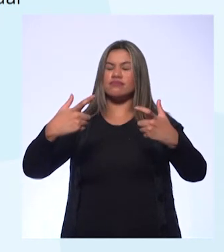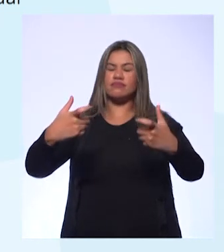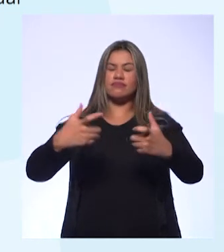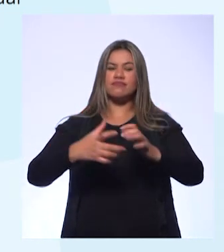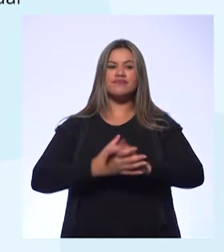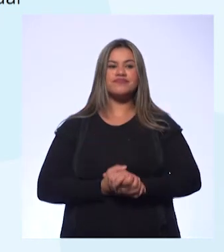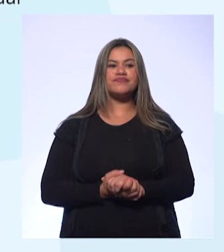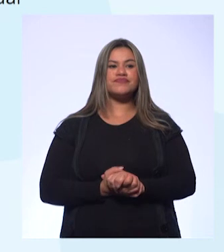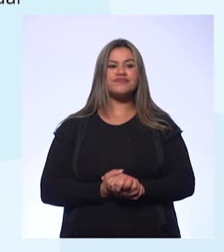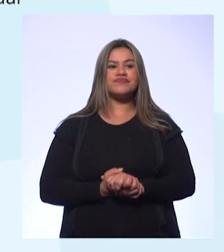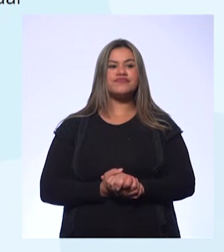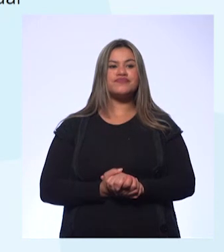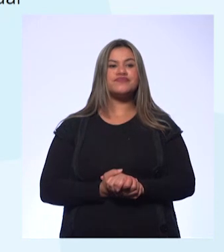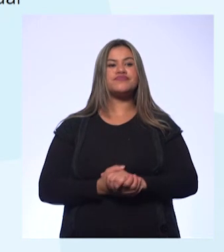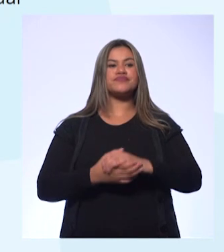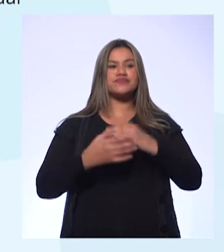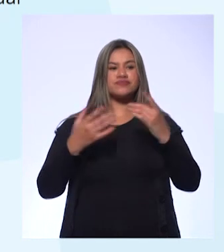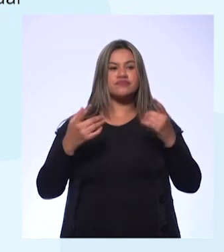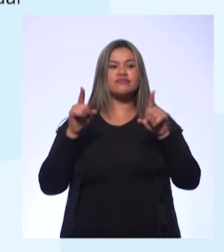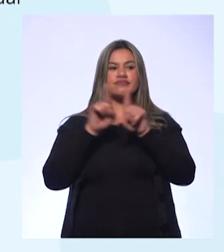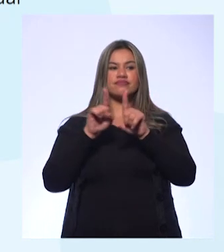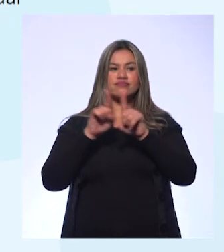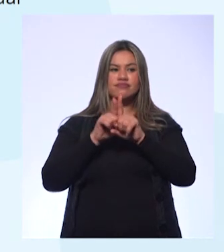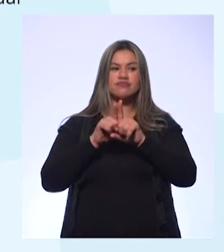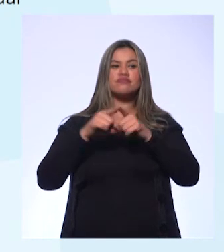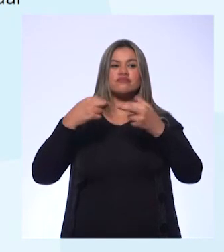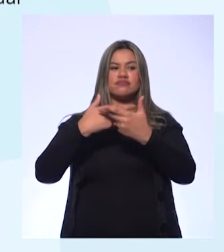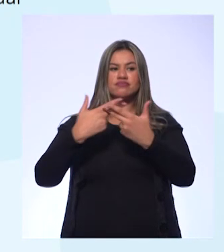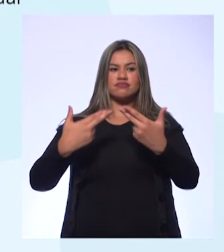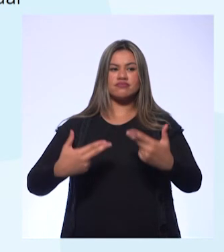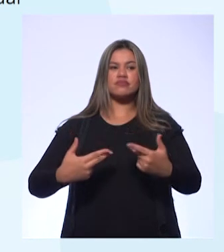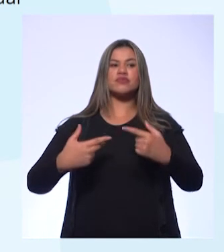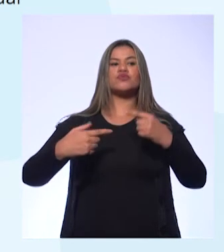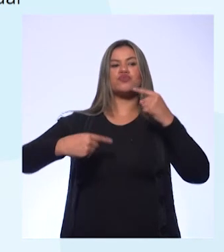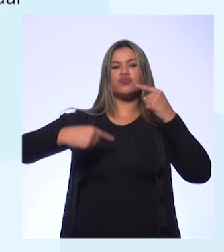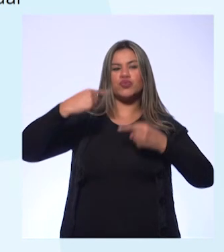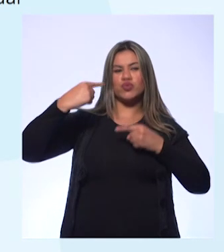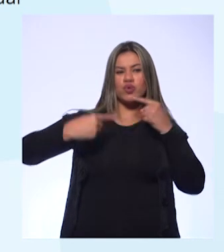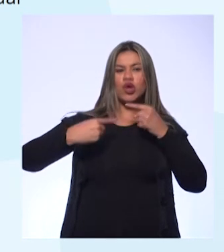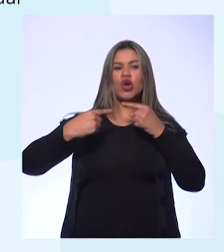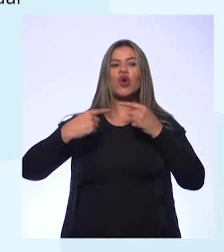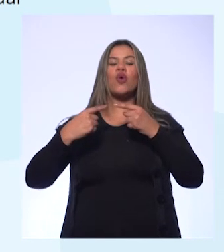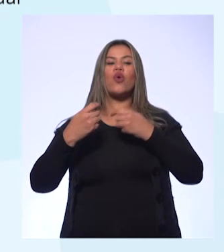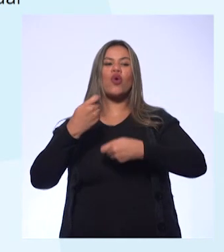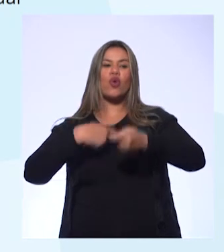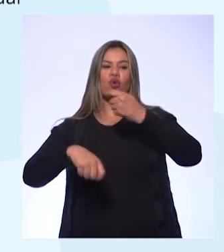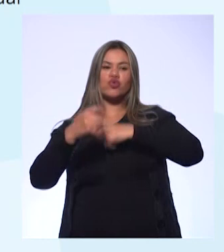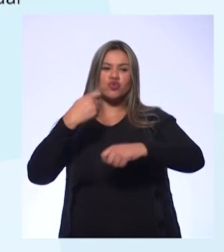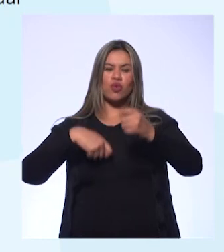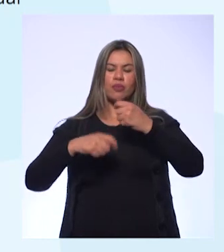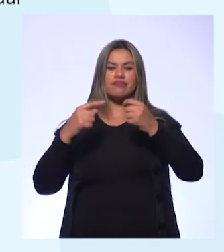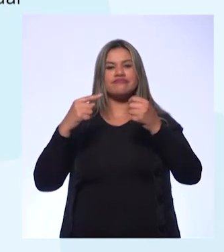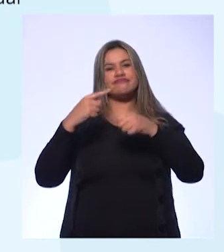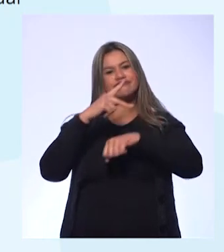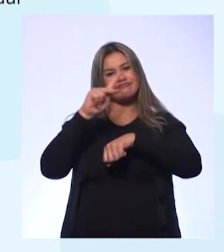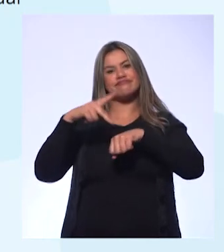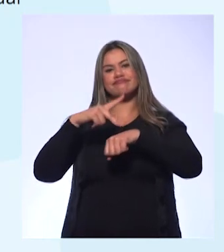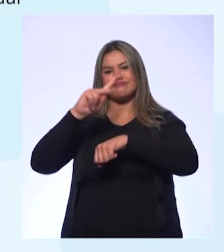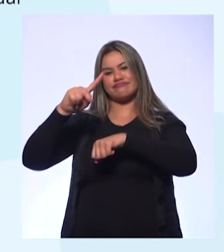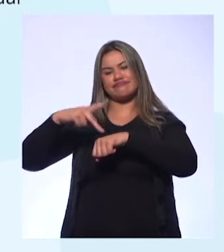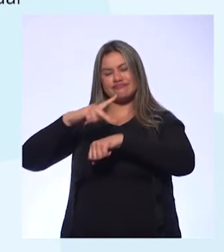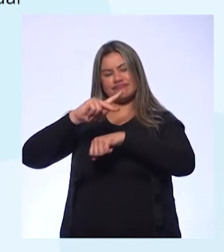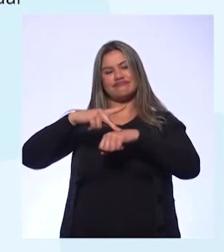implicações políticas e econômicas nos países envolvidos Teremos como